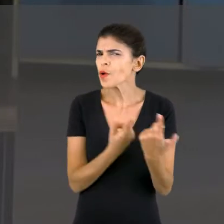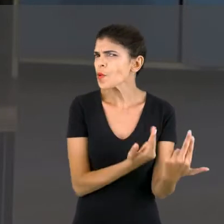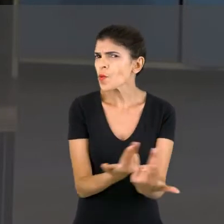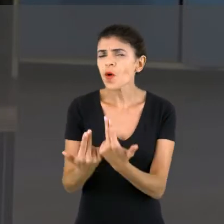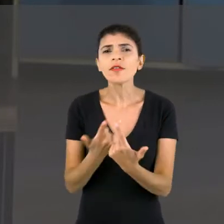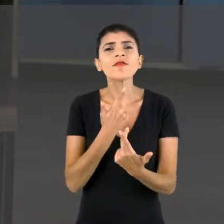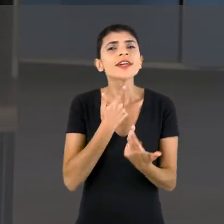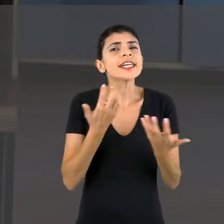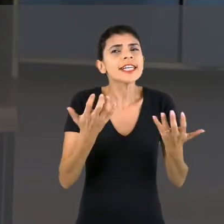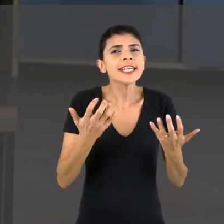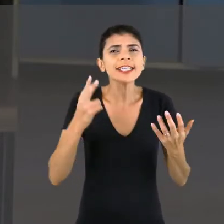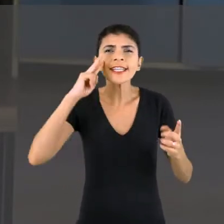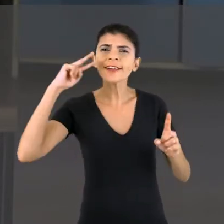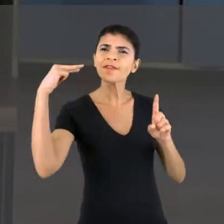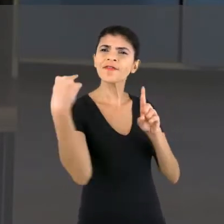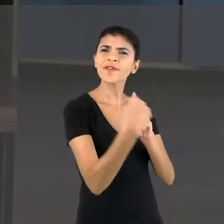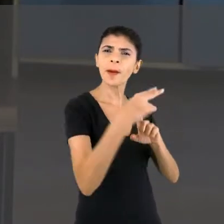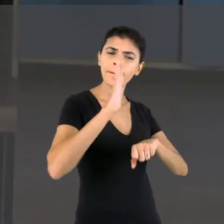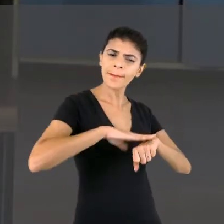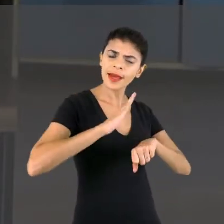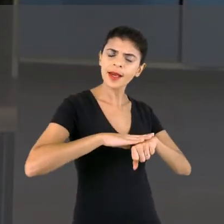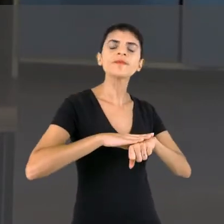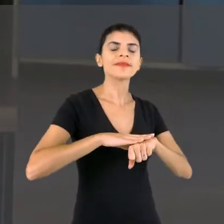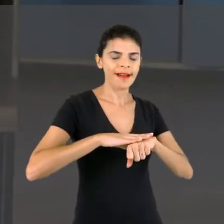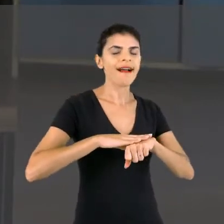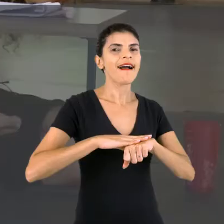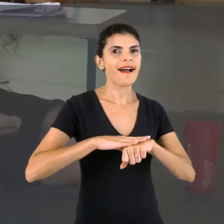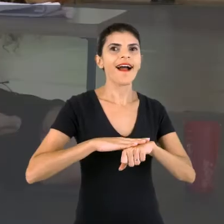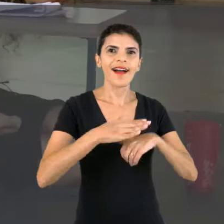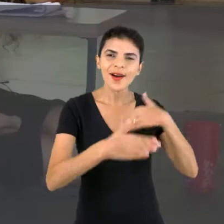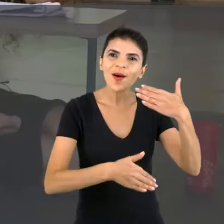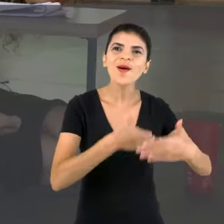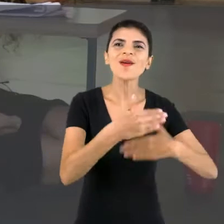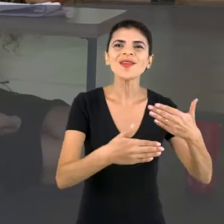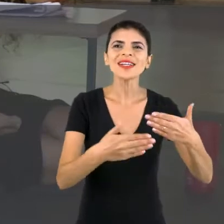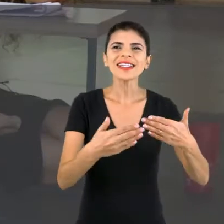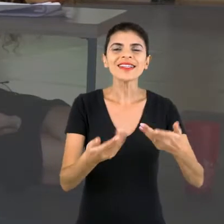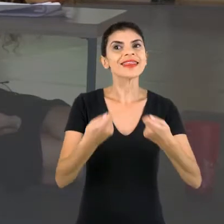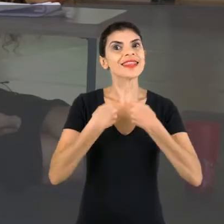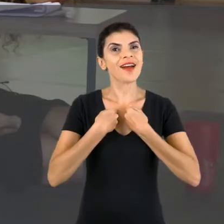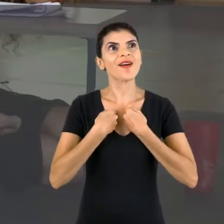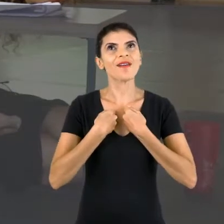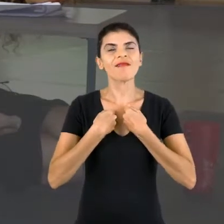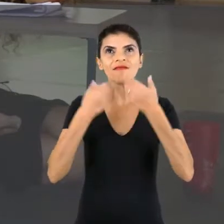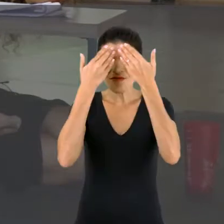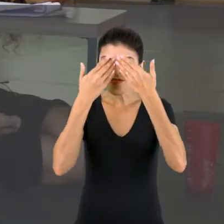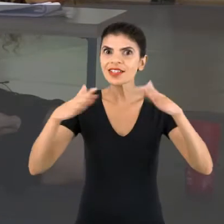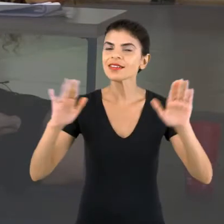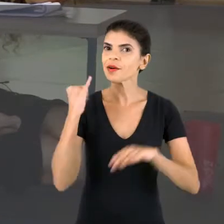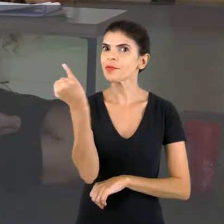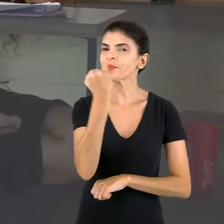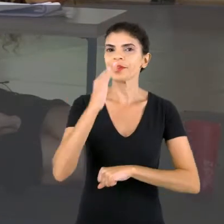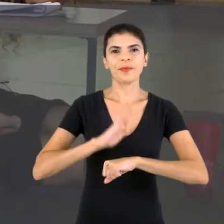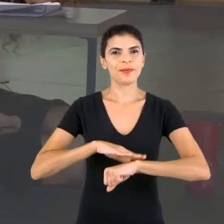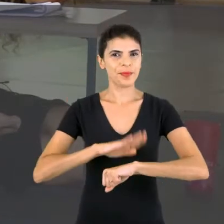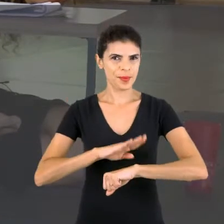mesmo objetivo, quem estava olhando para a mesma direção. Então, isso para a gente foi muito forte, né? E foi